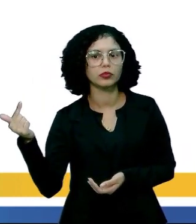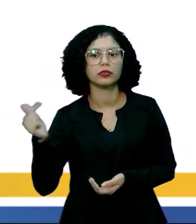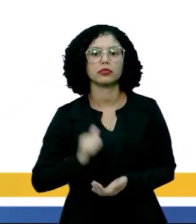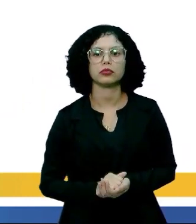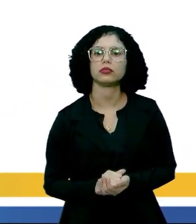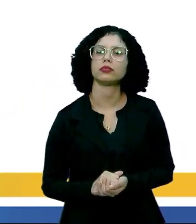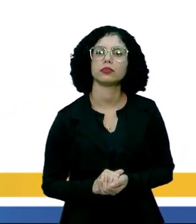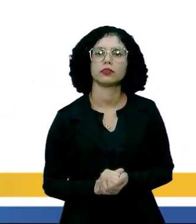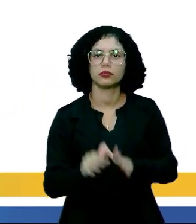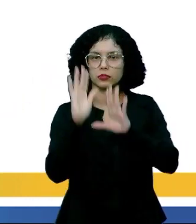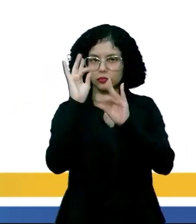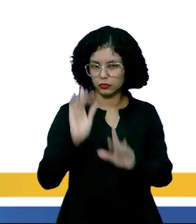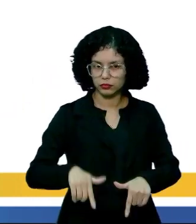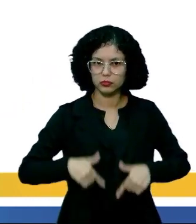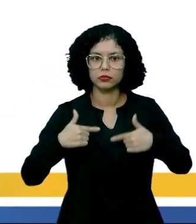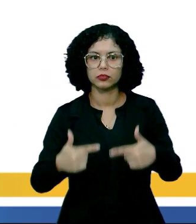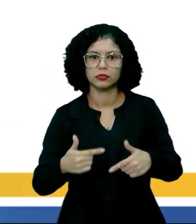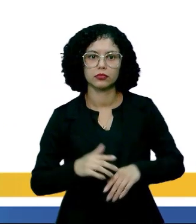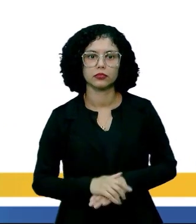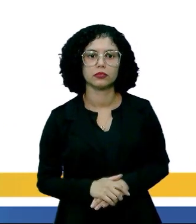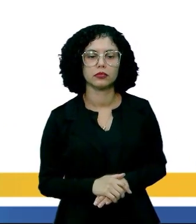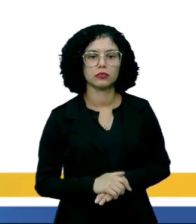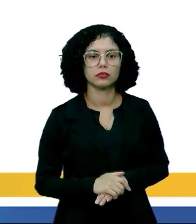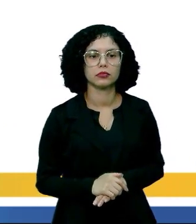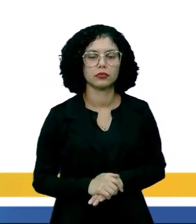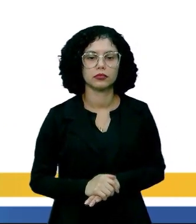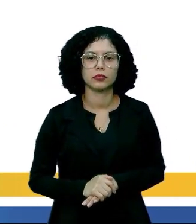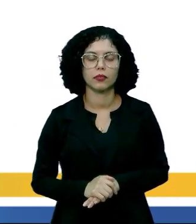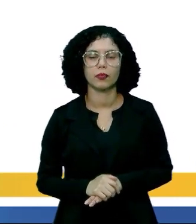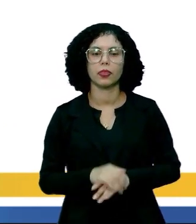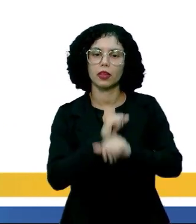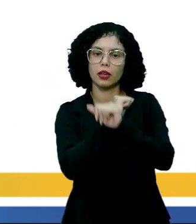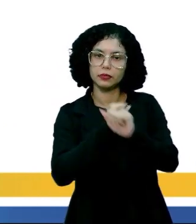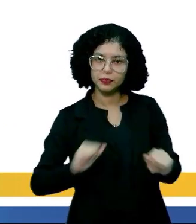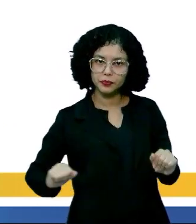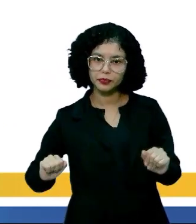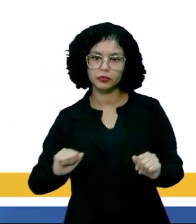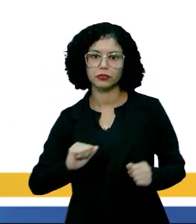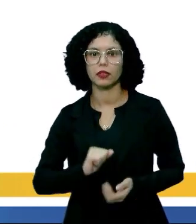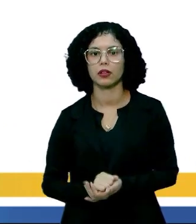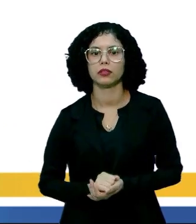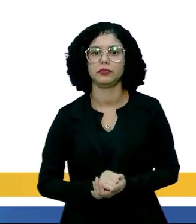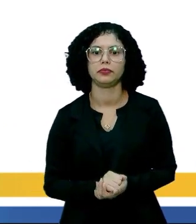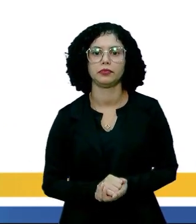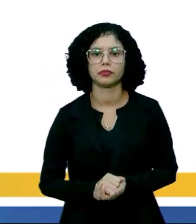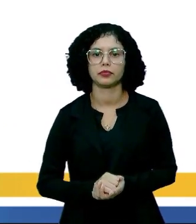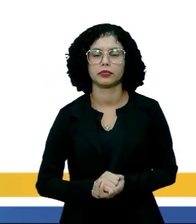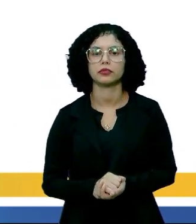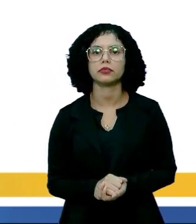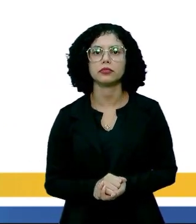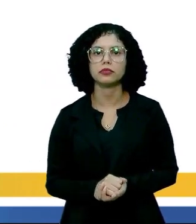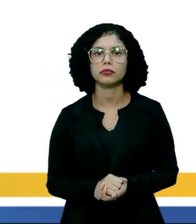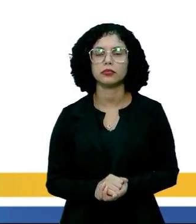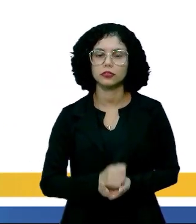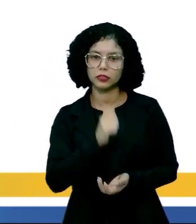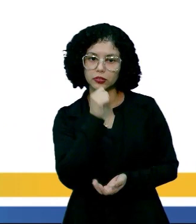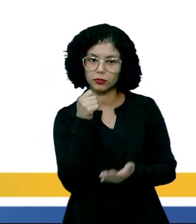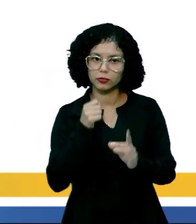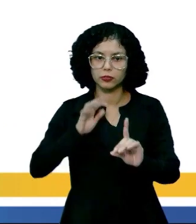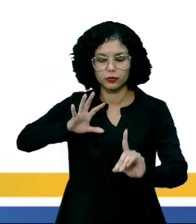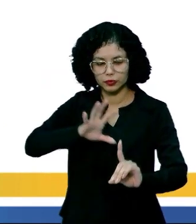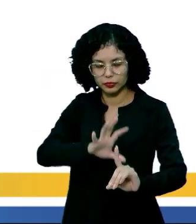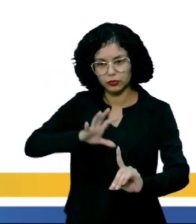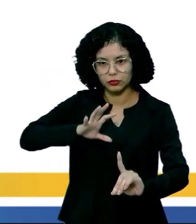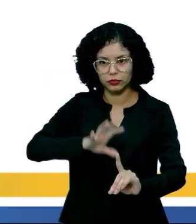né, que se destacaram nessa luta. A escravidão ela vai acabar, então, sendo fruto de uma